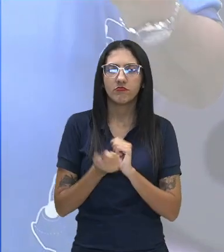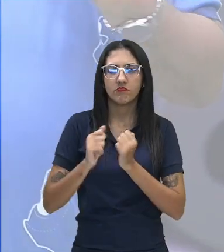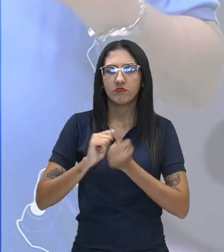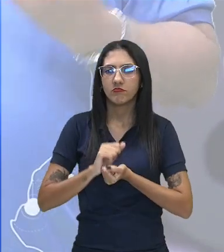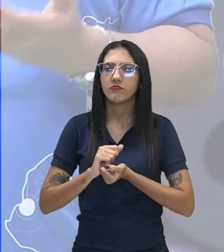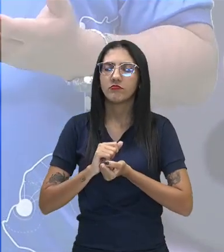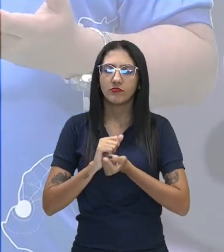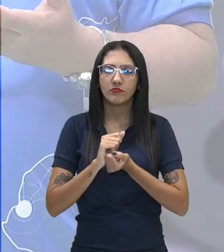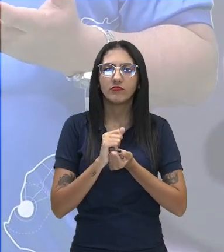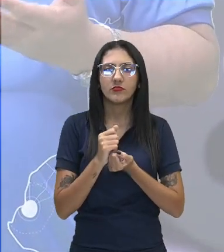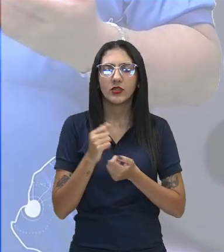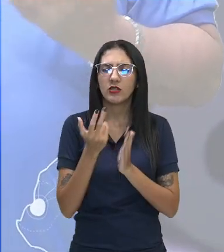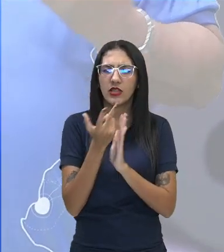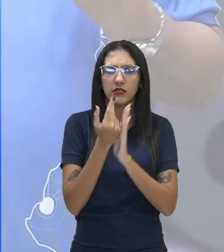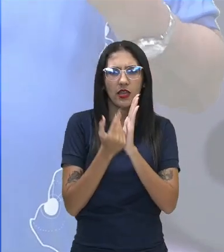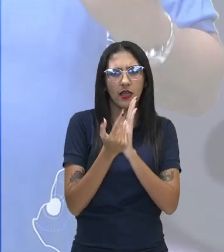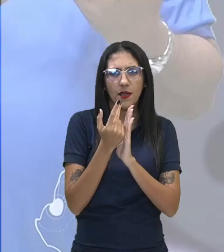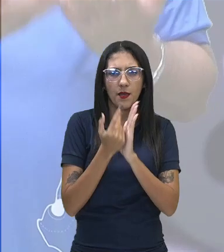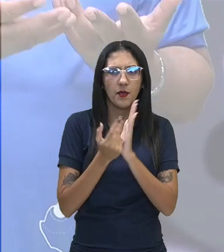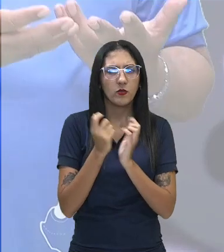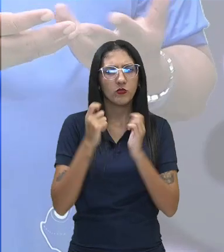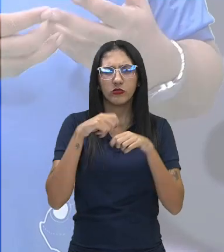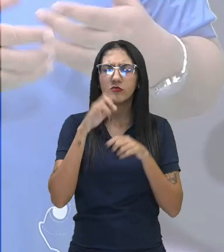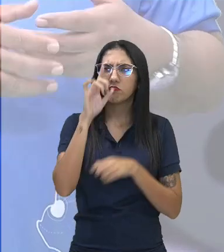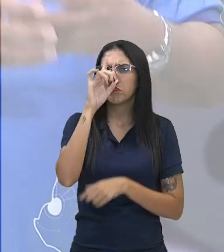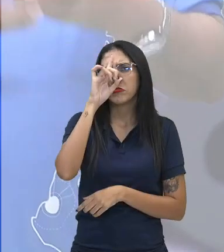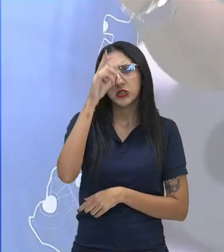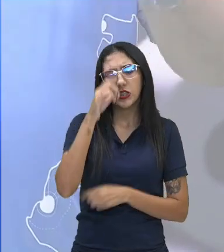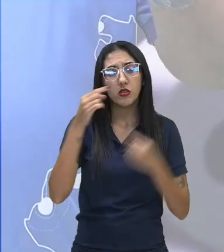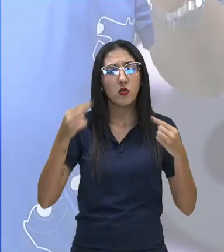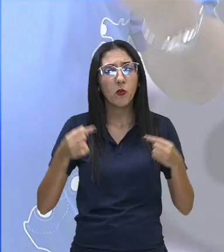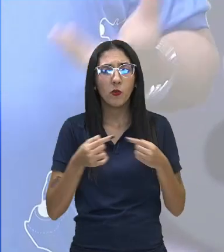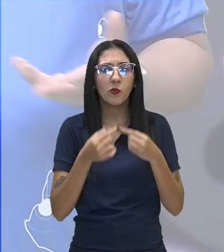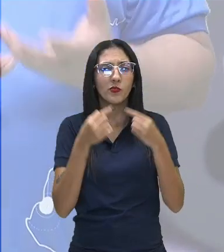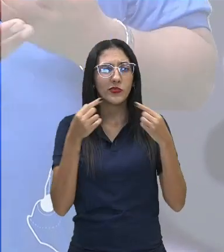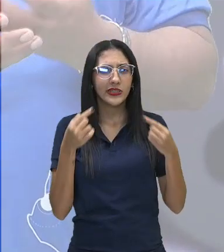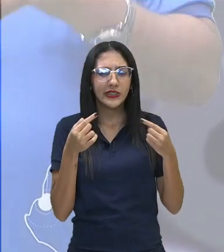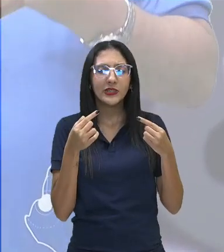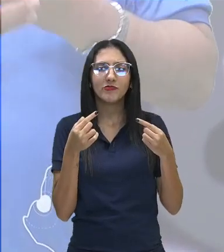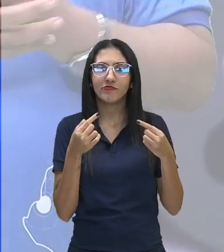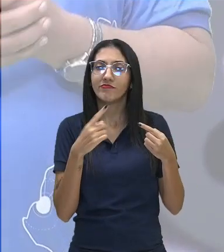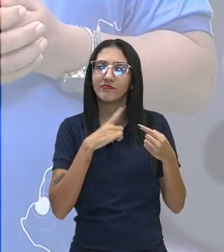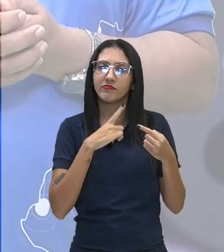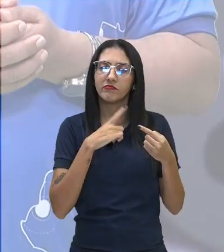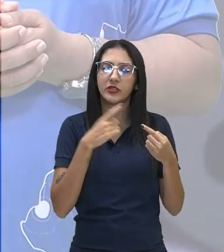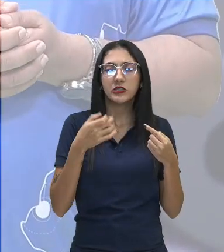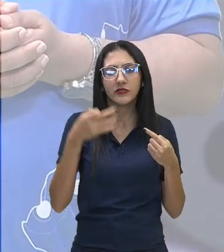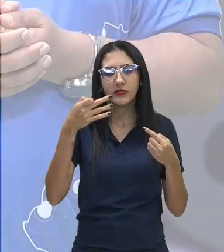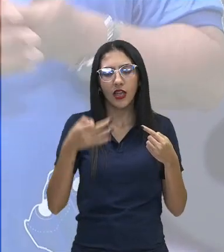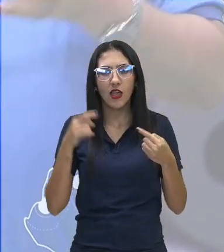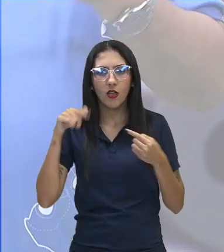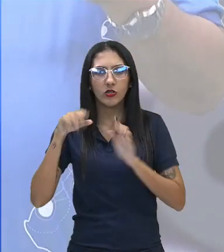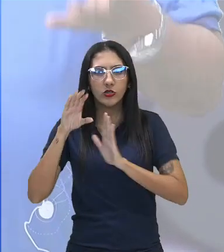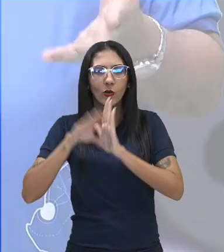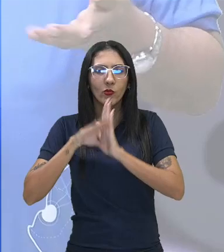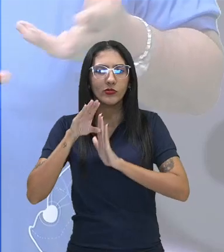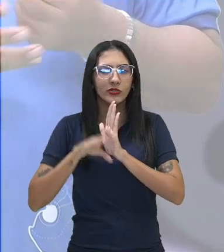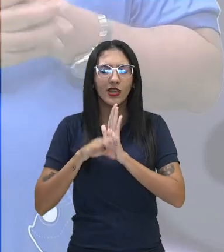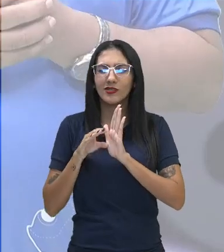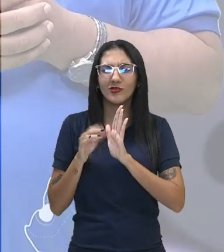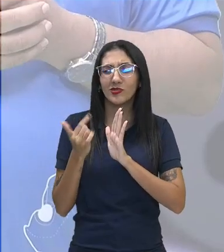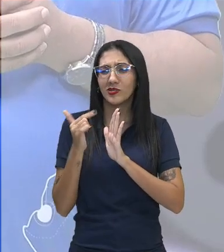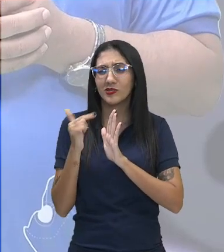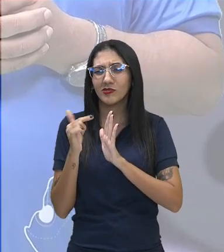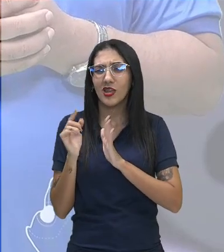sinal, de um desenho, de um objeto, né? De alguma coisa que simbolize esse conceito que não tem uma